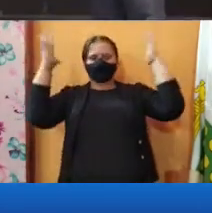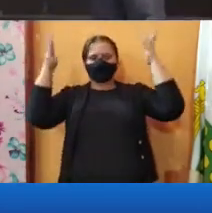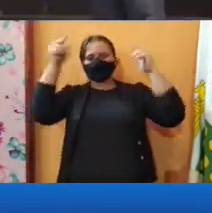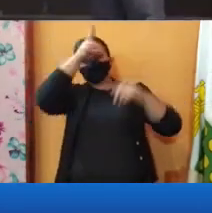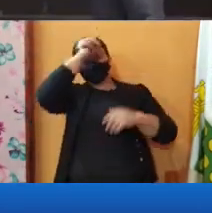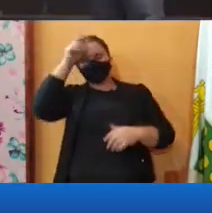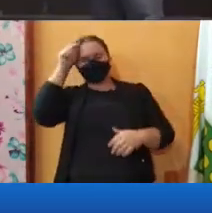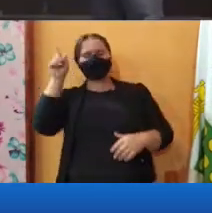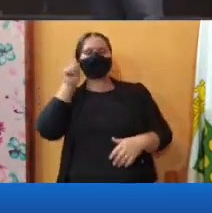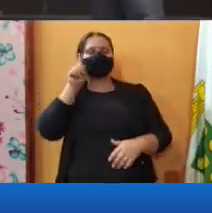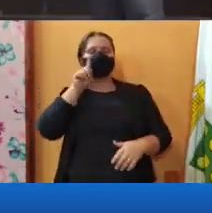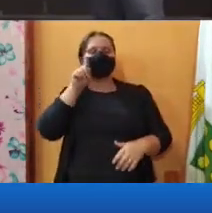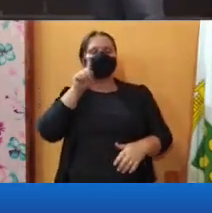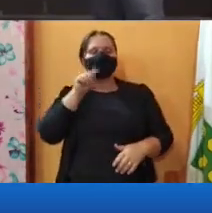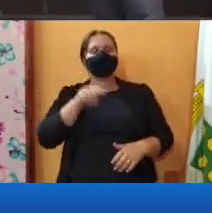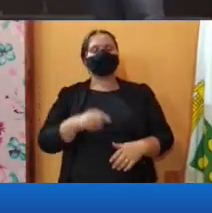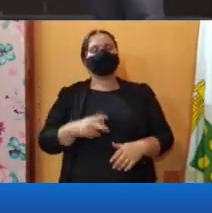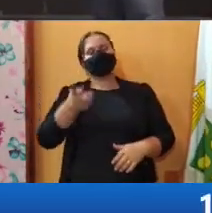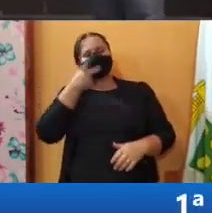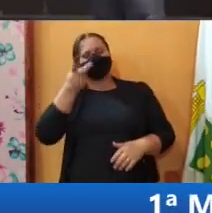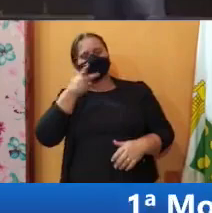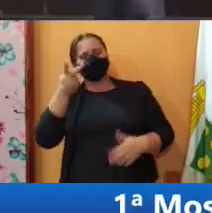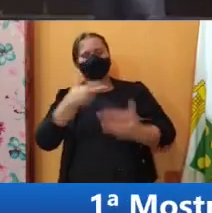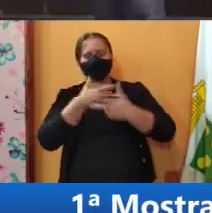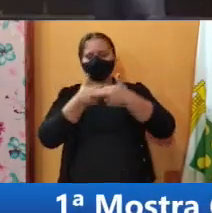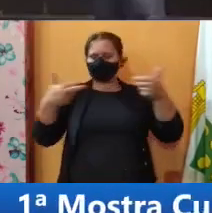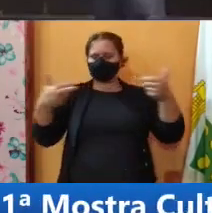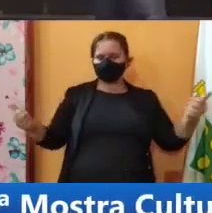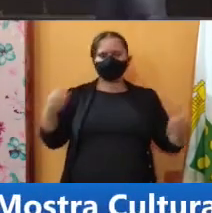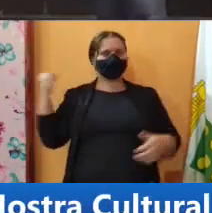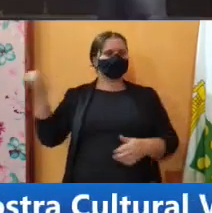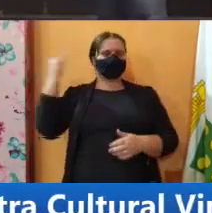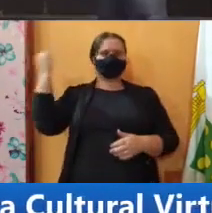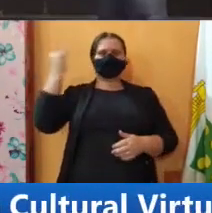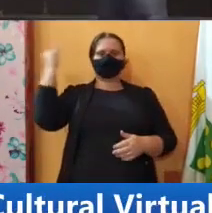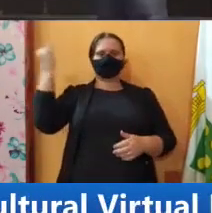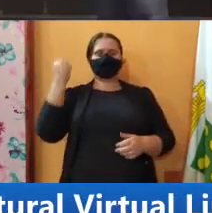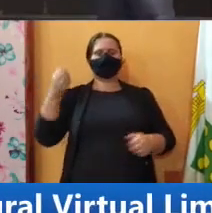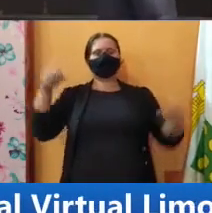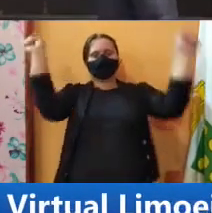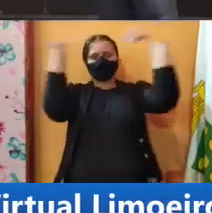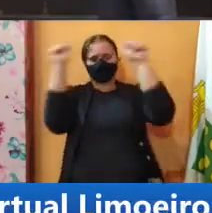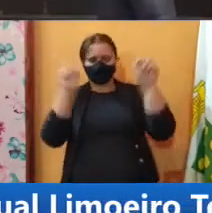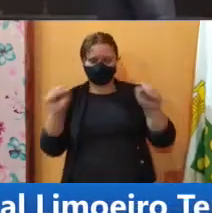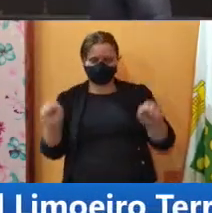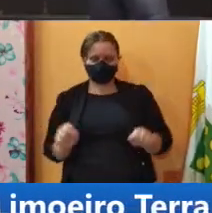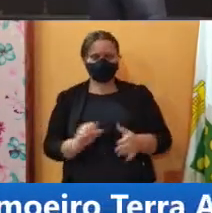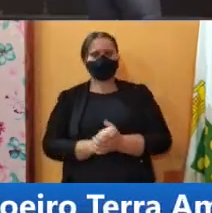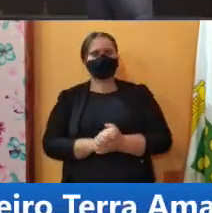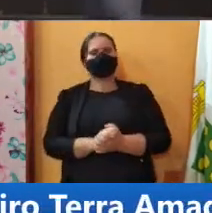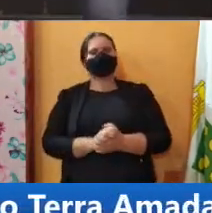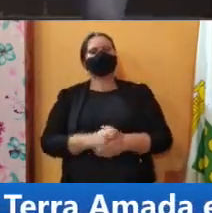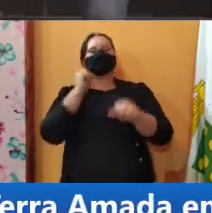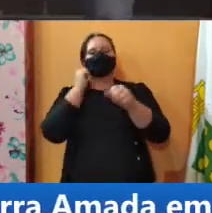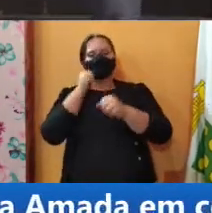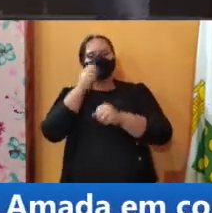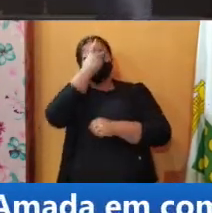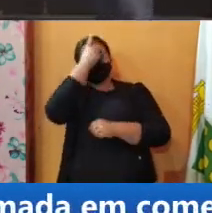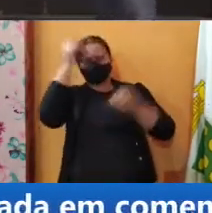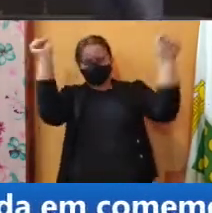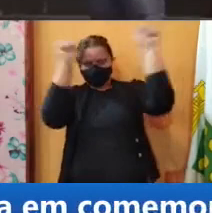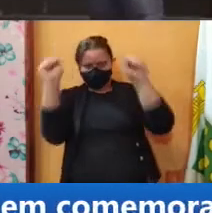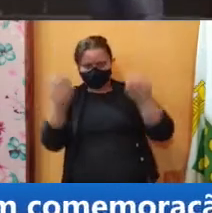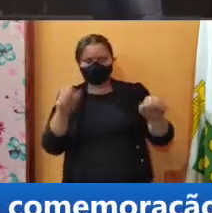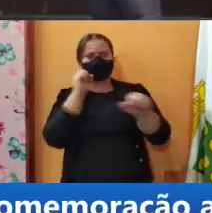Jorge. Você falou aqui muitas coisas que muito interessantes aos nossos artistas, viu? A gente espera mesmo esse apoio